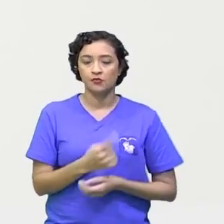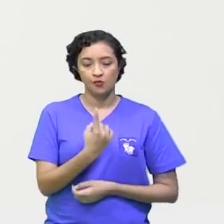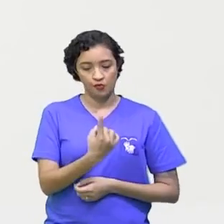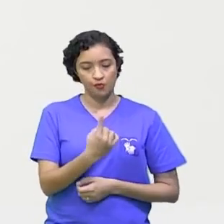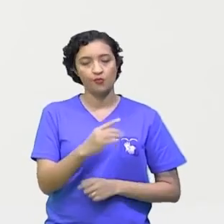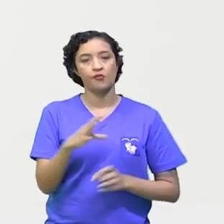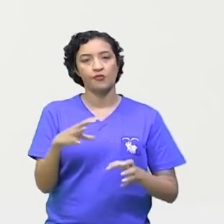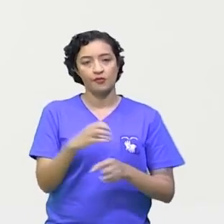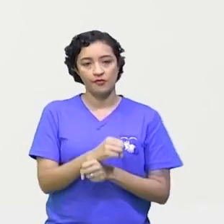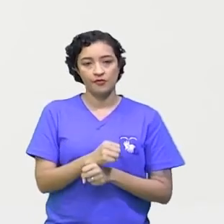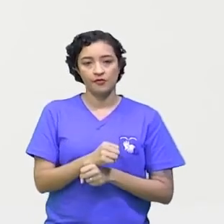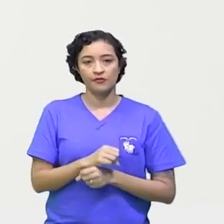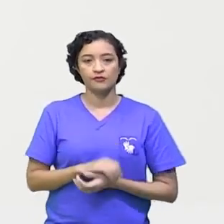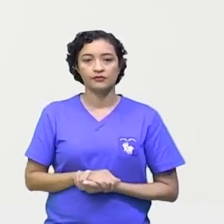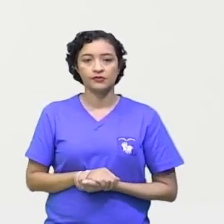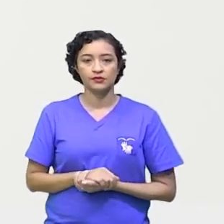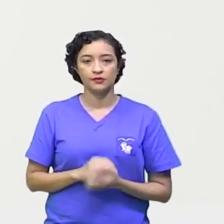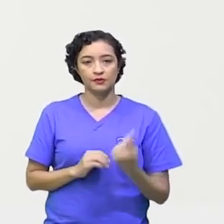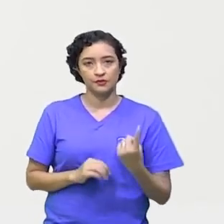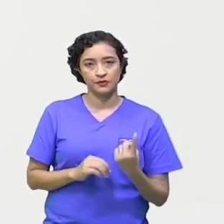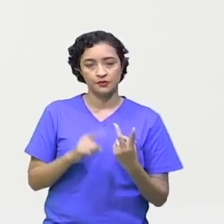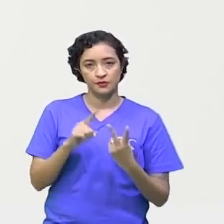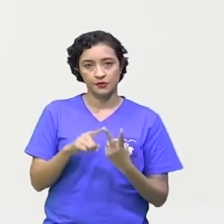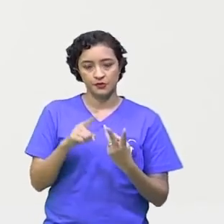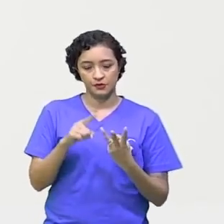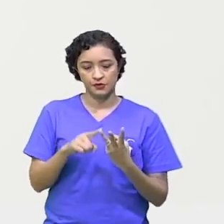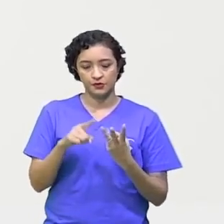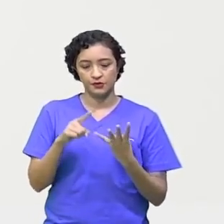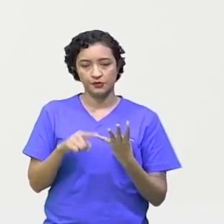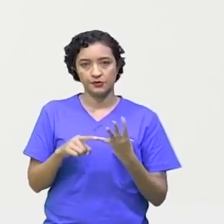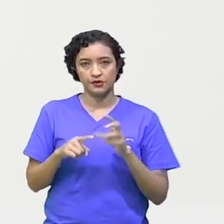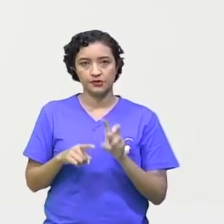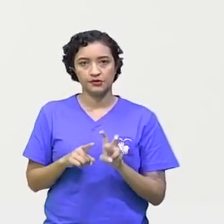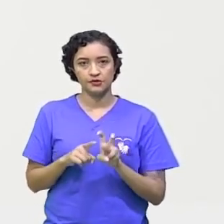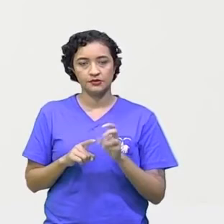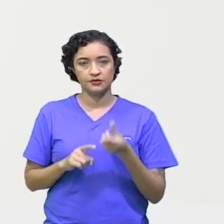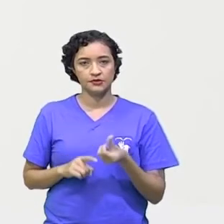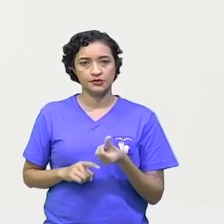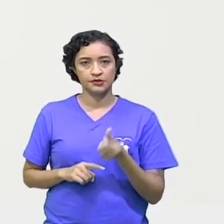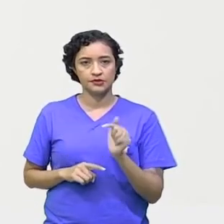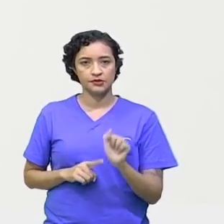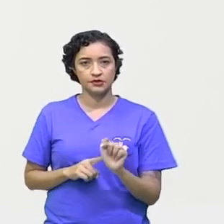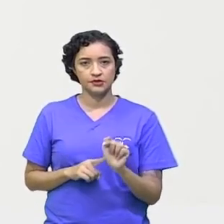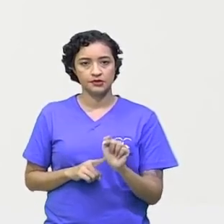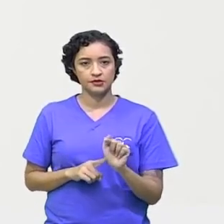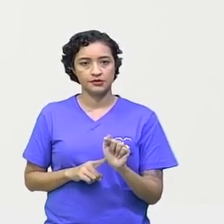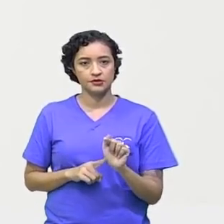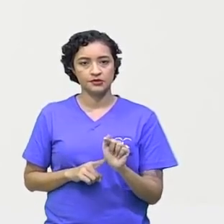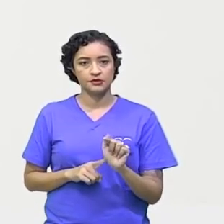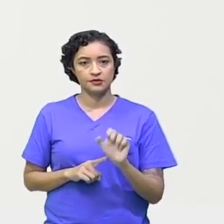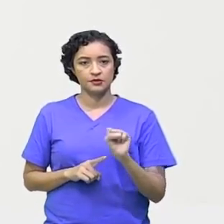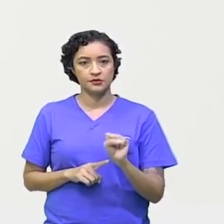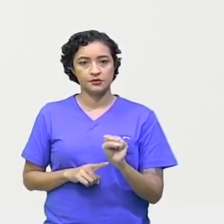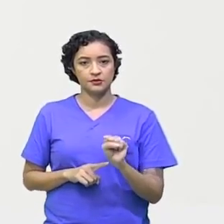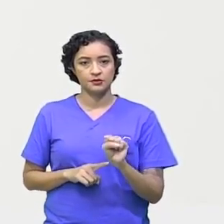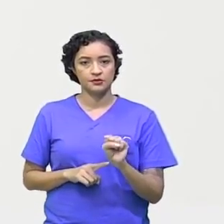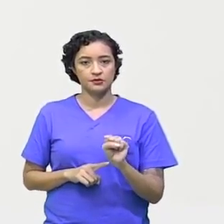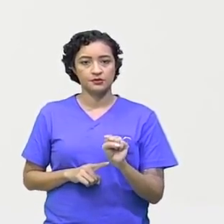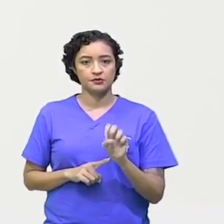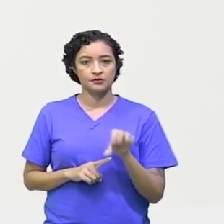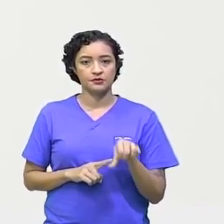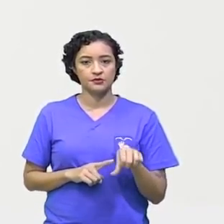1, 2, 3, 4, 5, 6, 7,